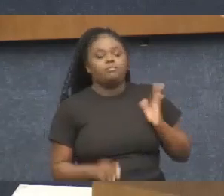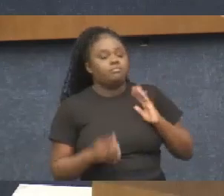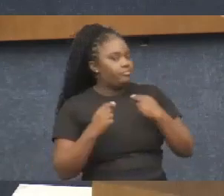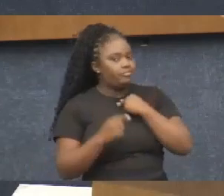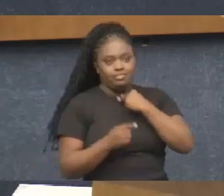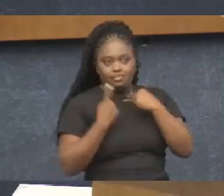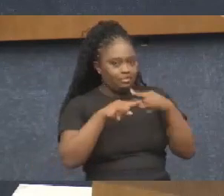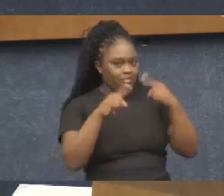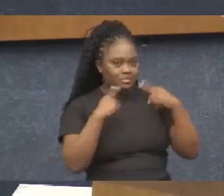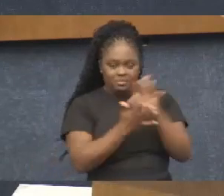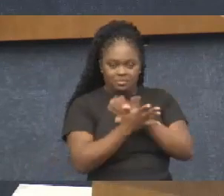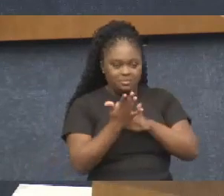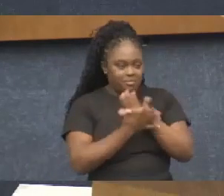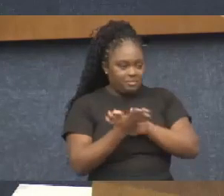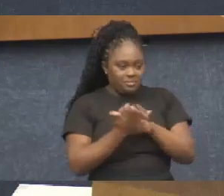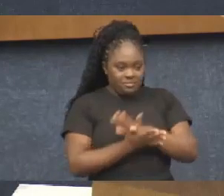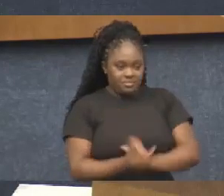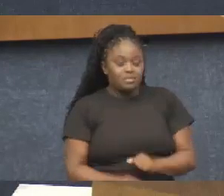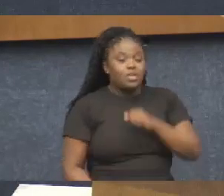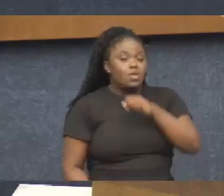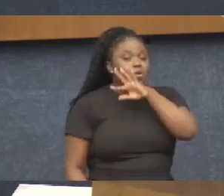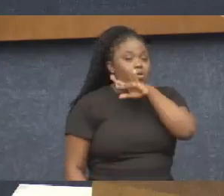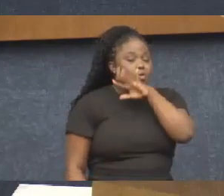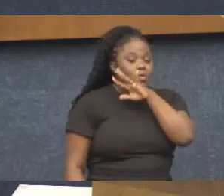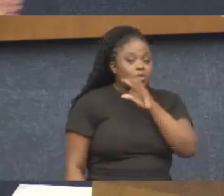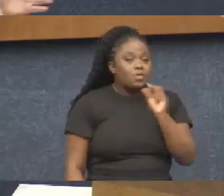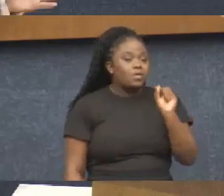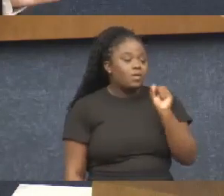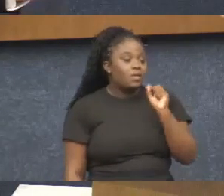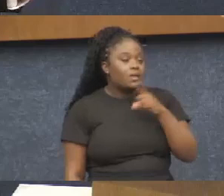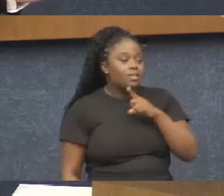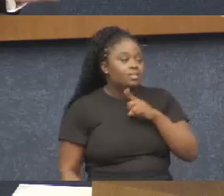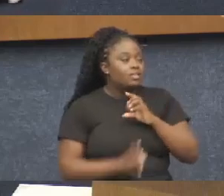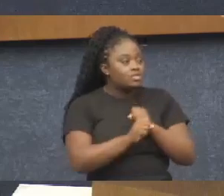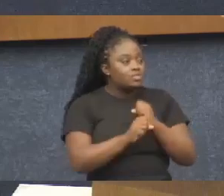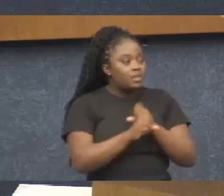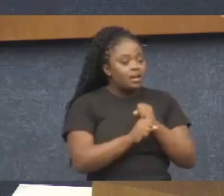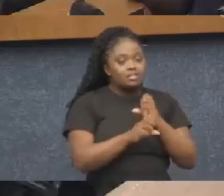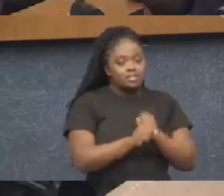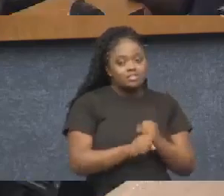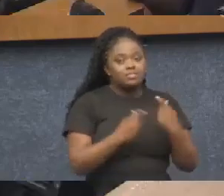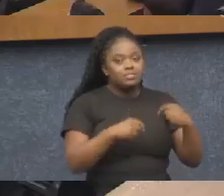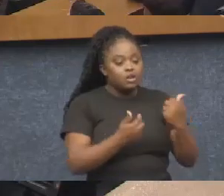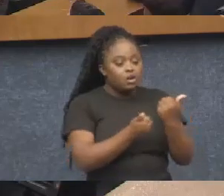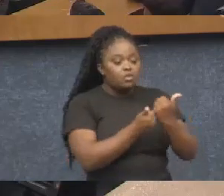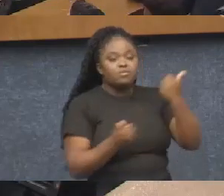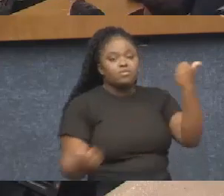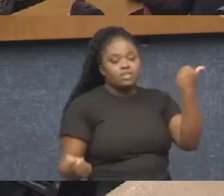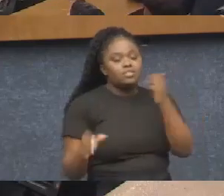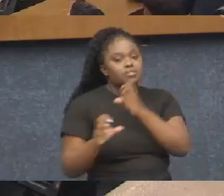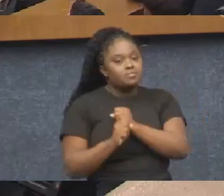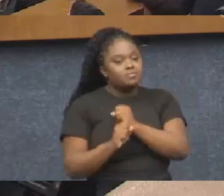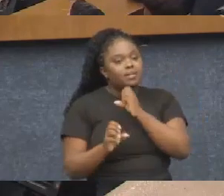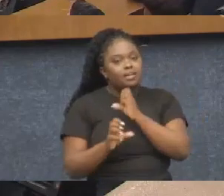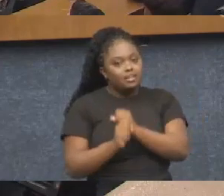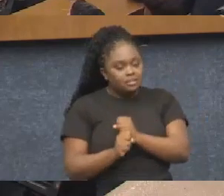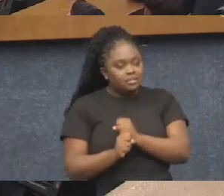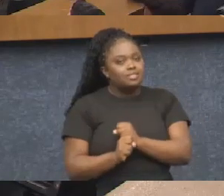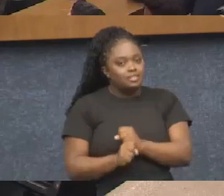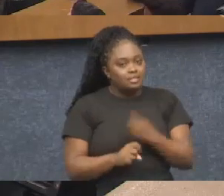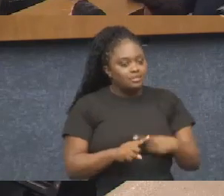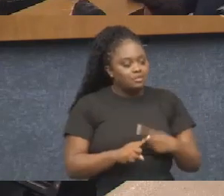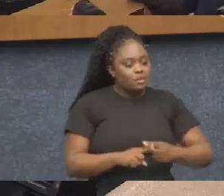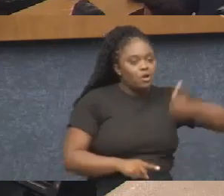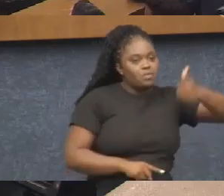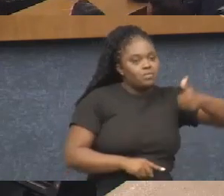nada. E a única parte ruim é que ele tem de padrinho o Berg, que é necessário um vice-padrinho para poder compensar quando o Berg não